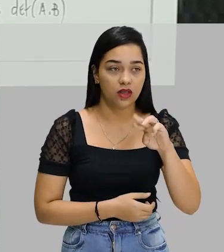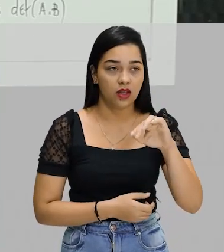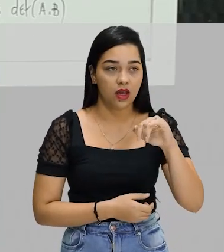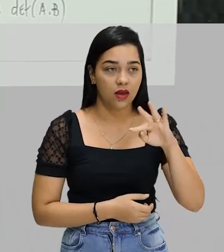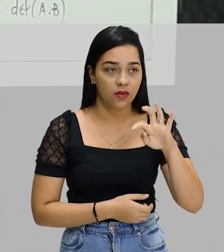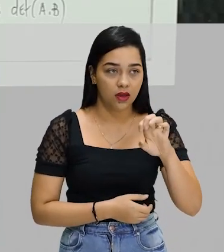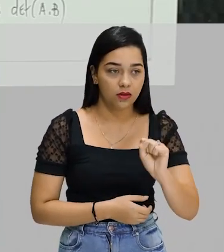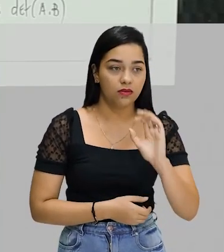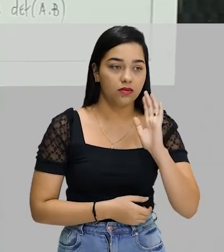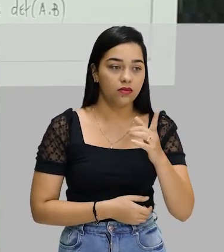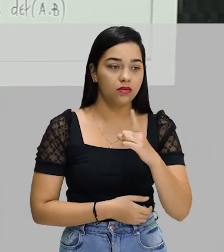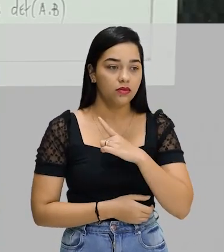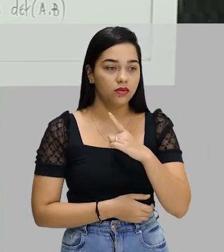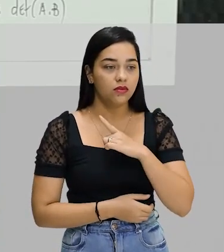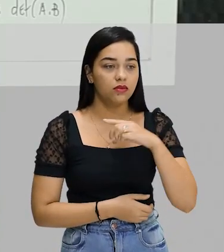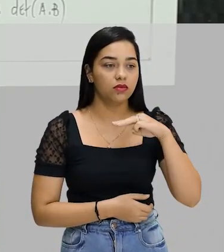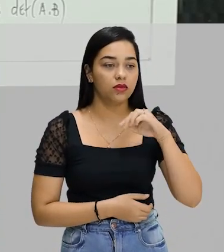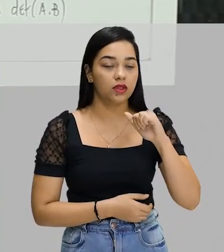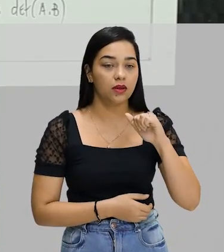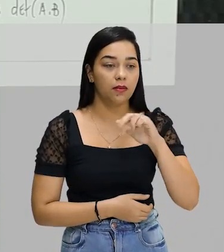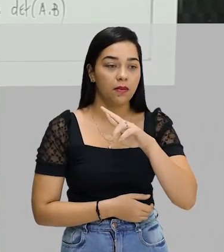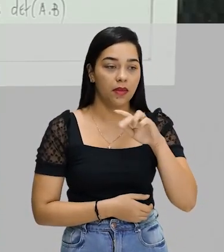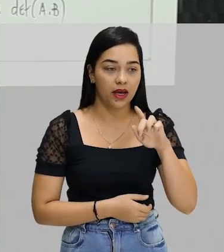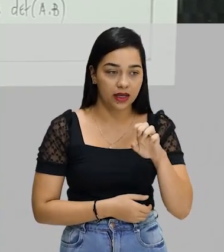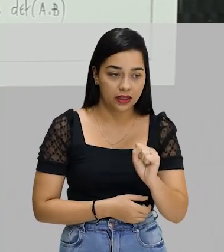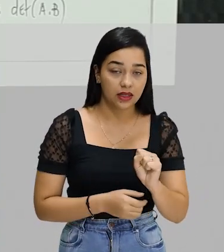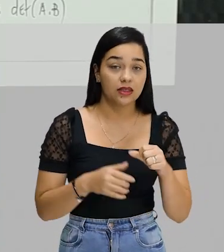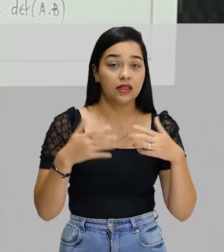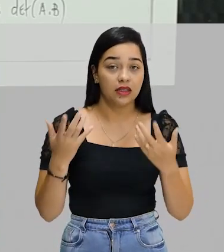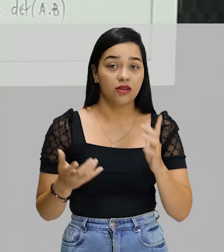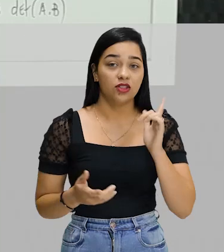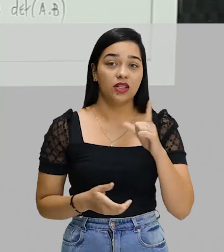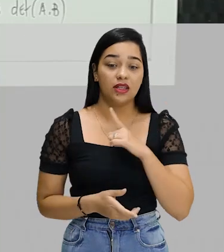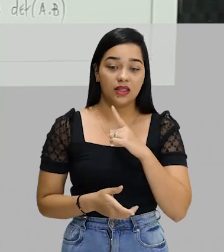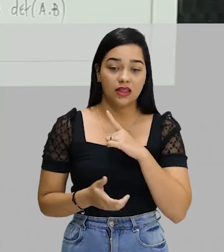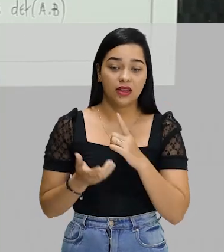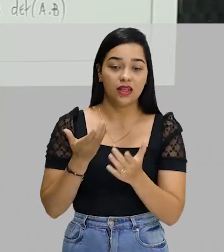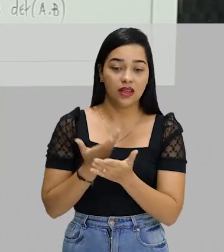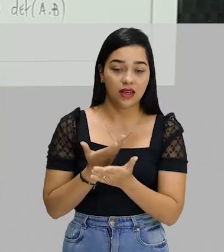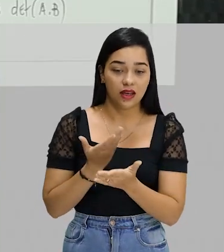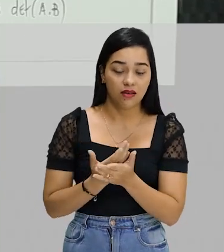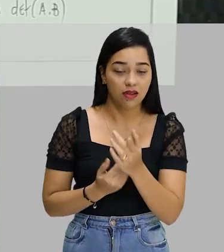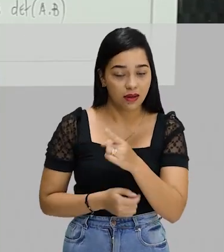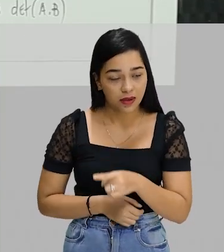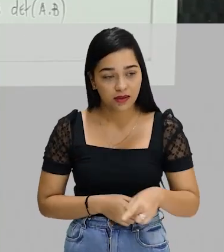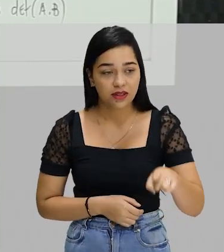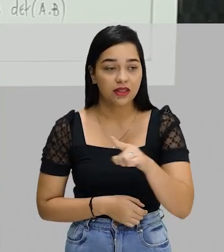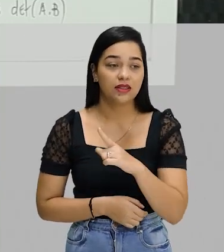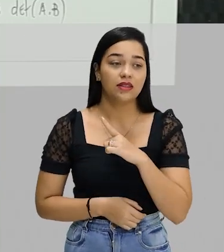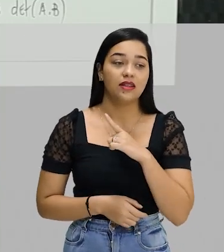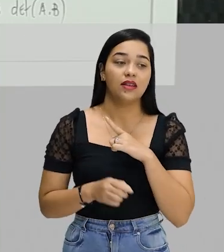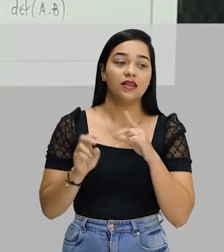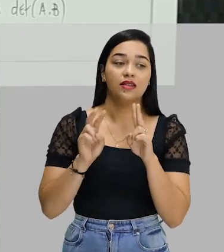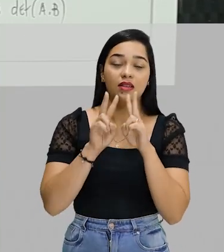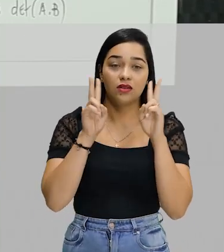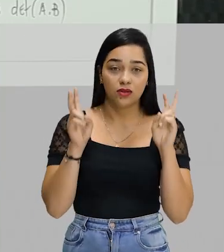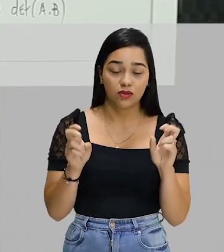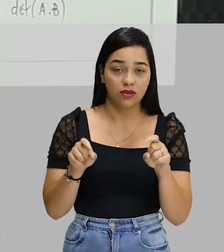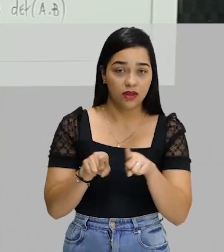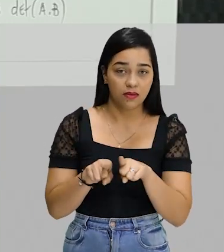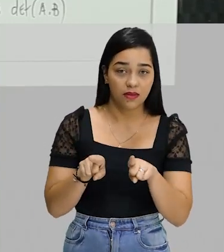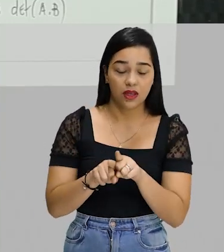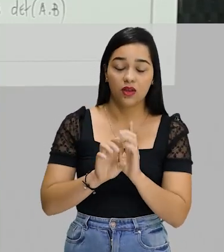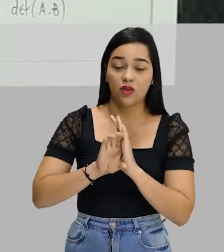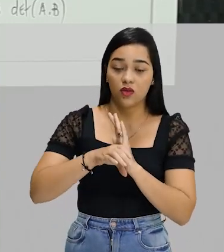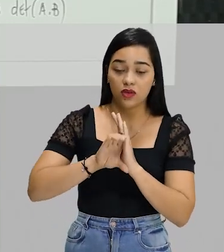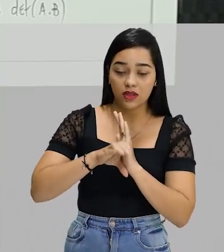de matrizes, estamos falando de determinante, né? Então já tem até aula disponível para vocês sobre esse assunto, conceito de